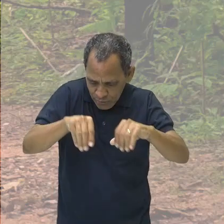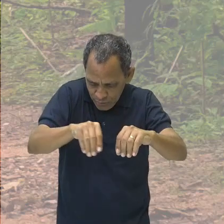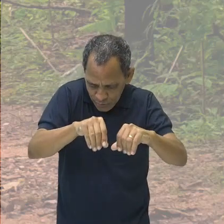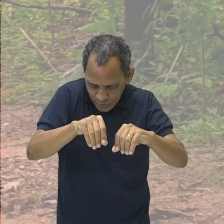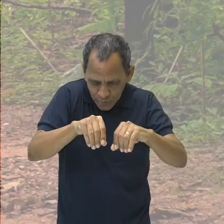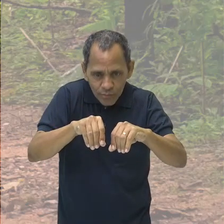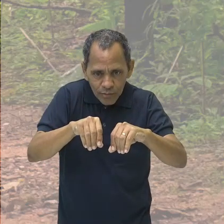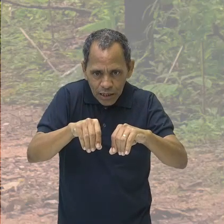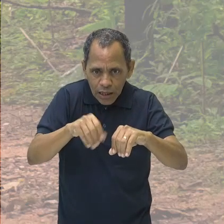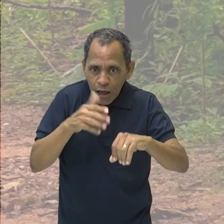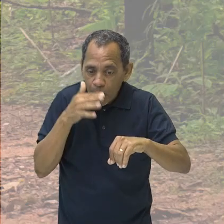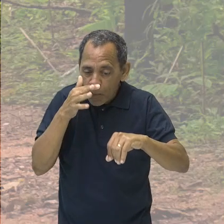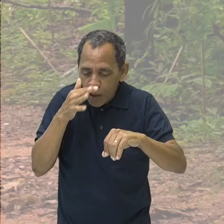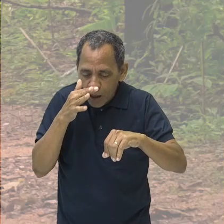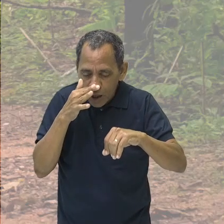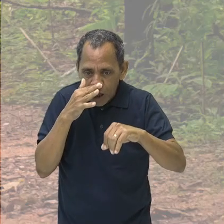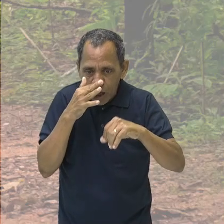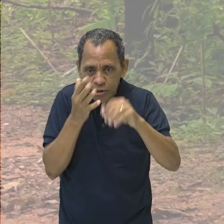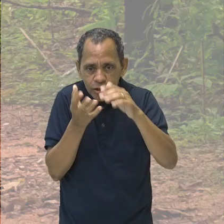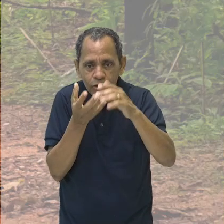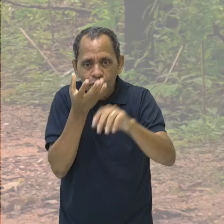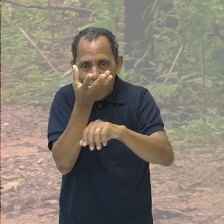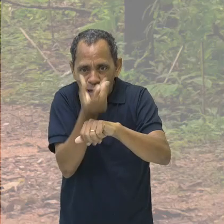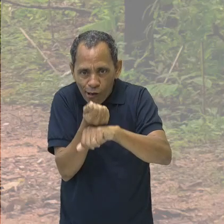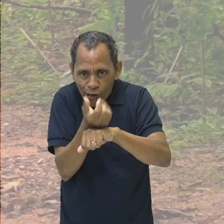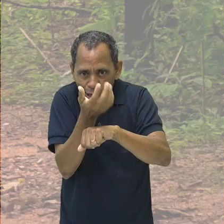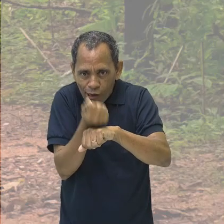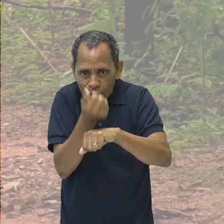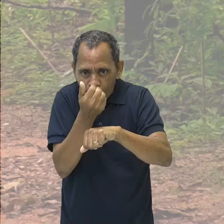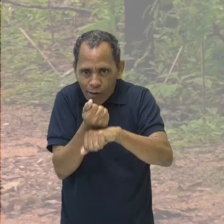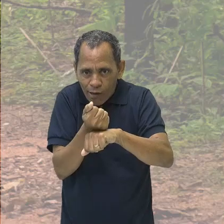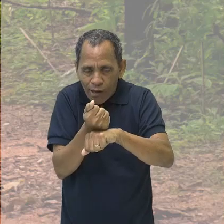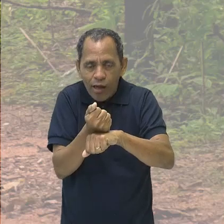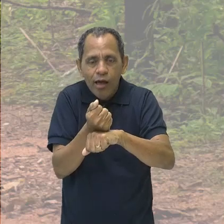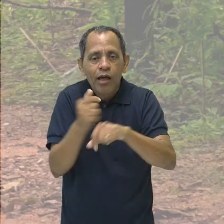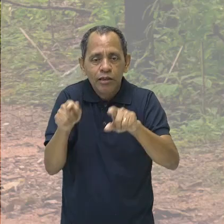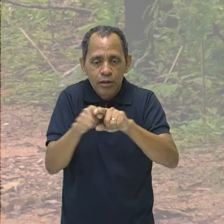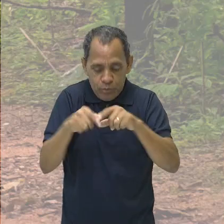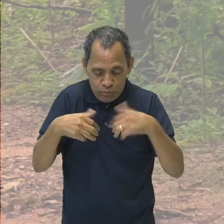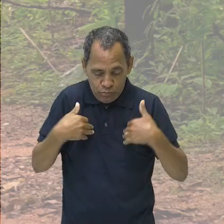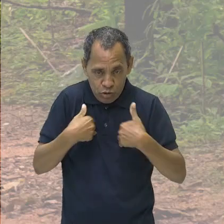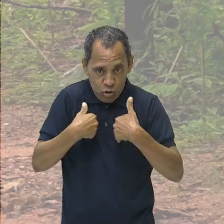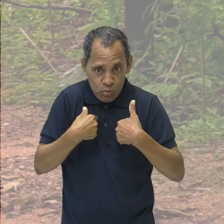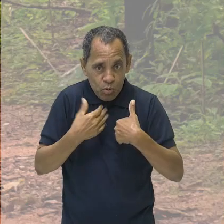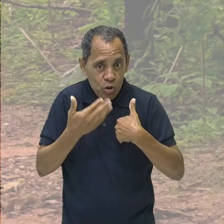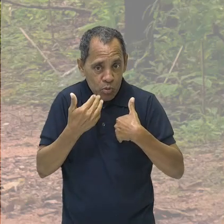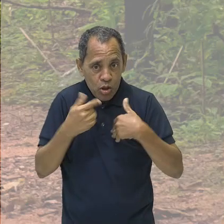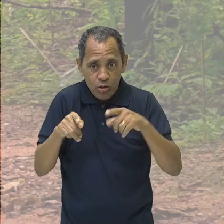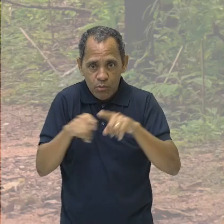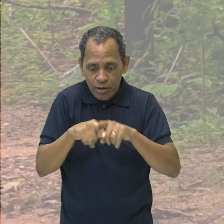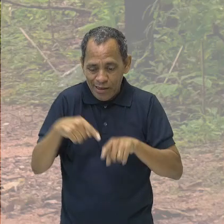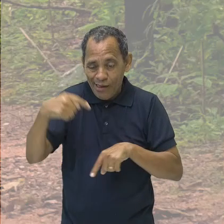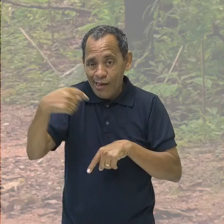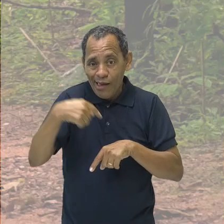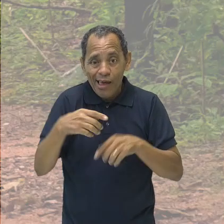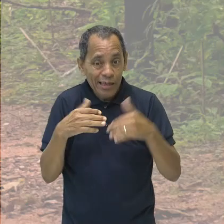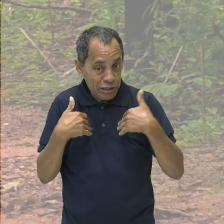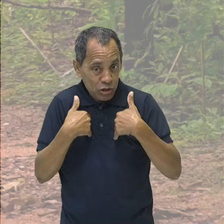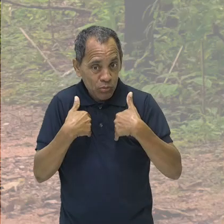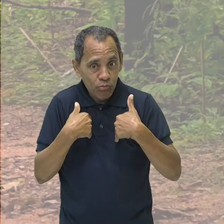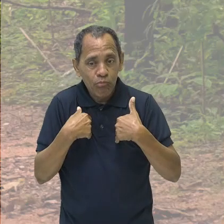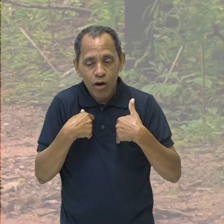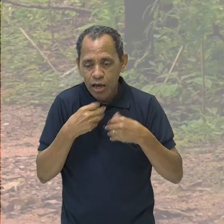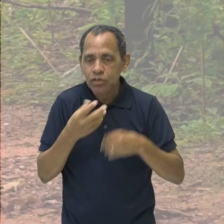vai absorver e essa planta vai alimentar animais, esses animais vão servir também de alimento para